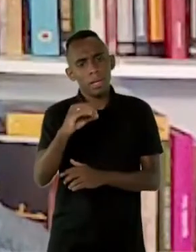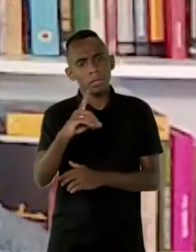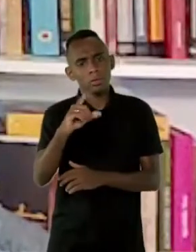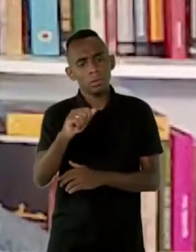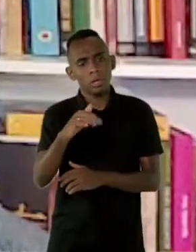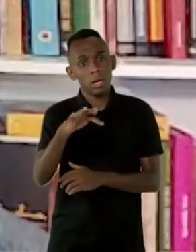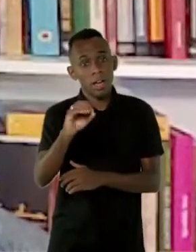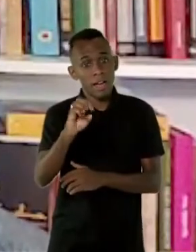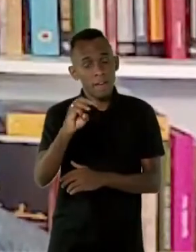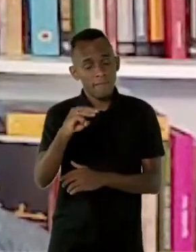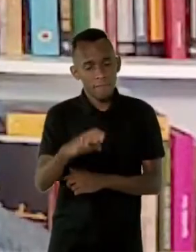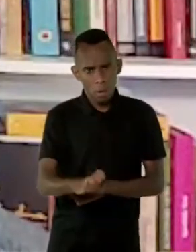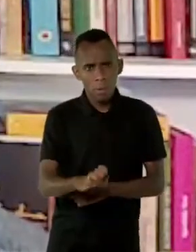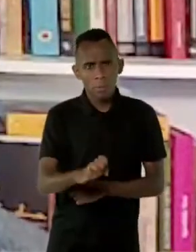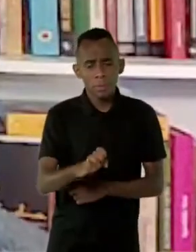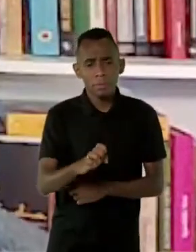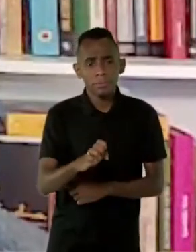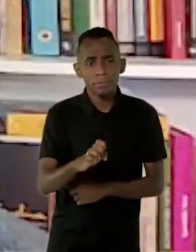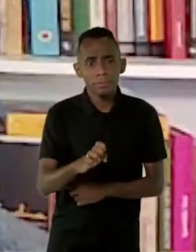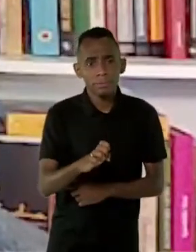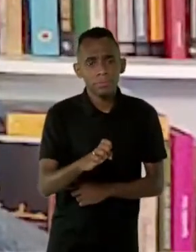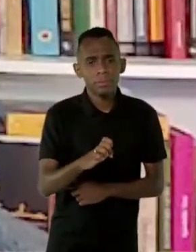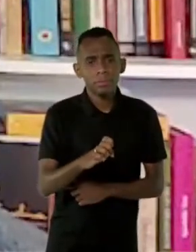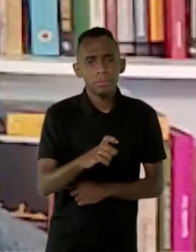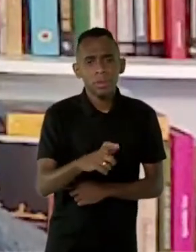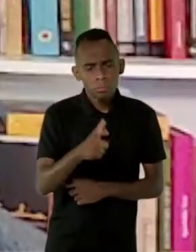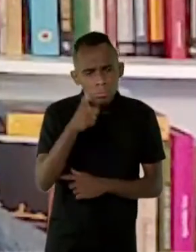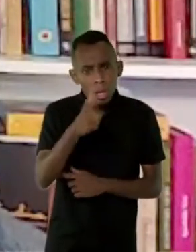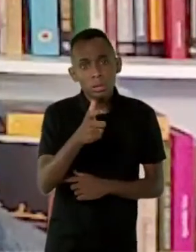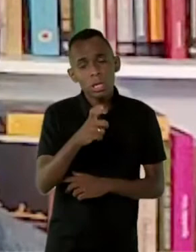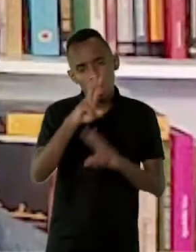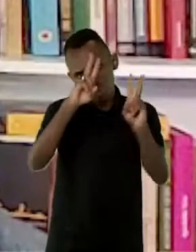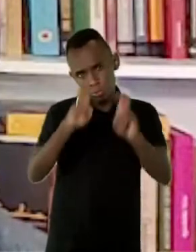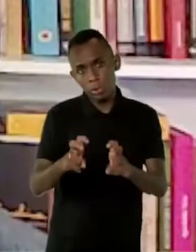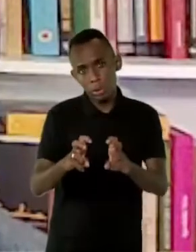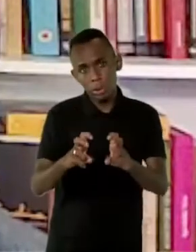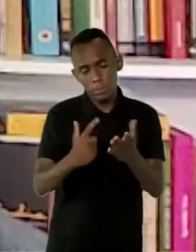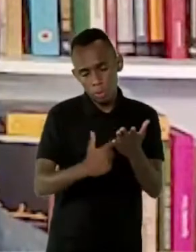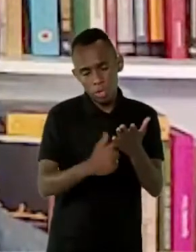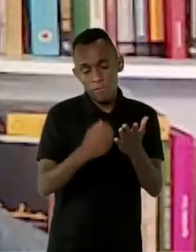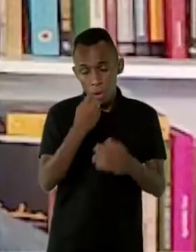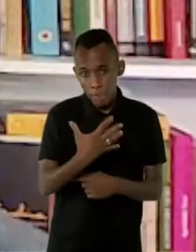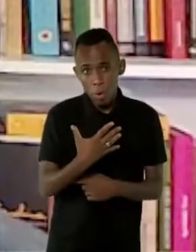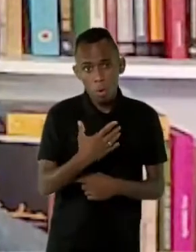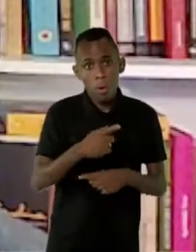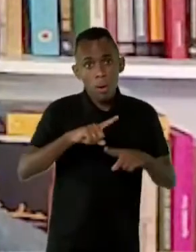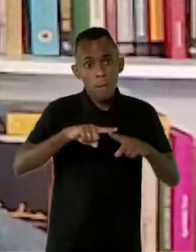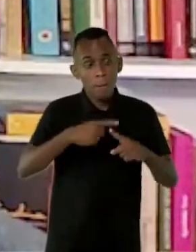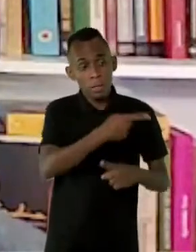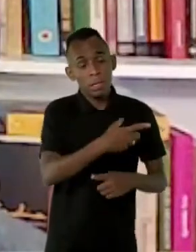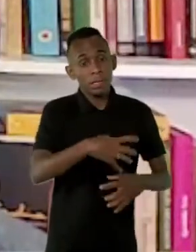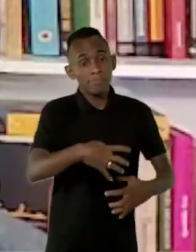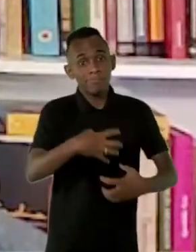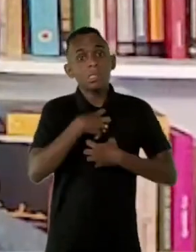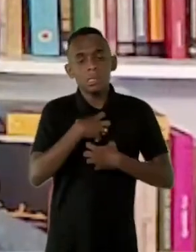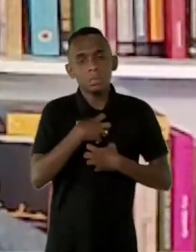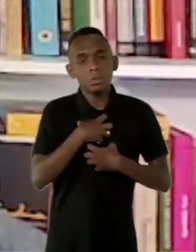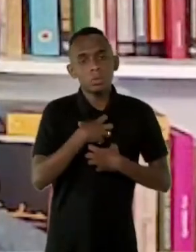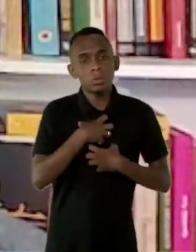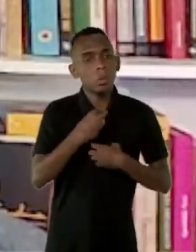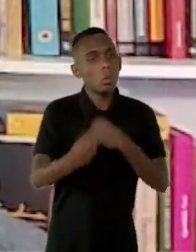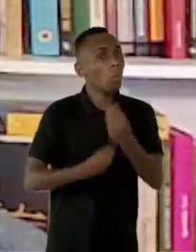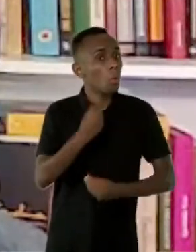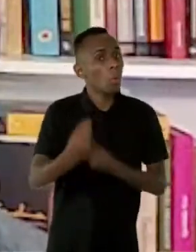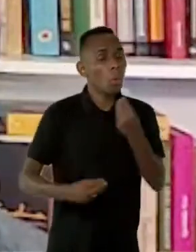interessante da Carolina. E aí, quer dizer, ela mesmo sentiu o revés da publicação desse